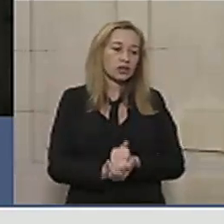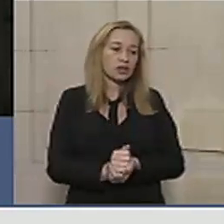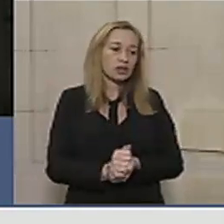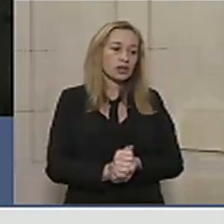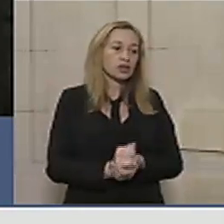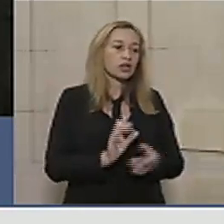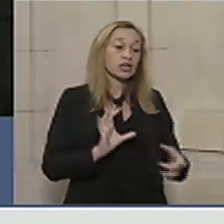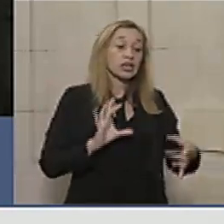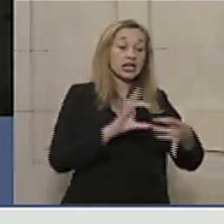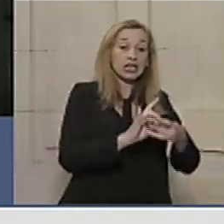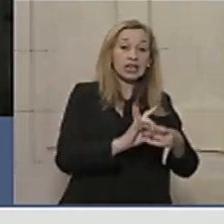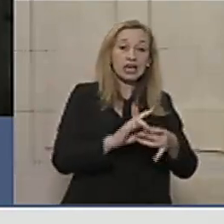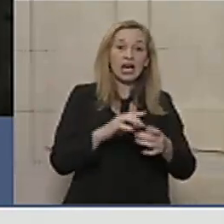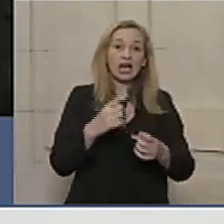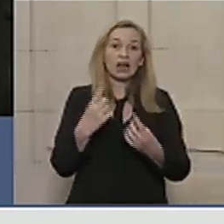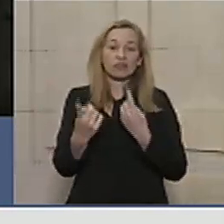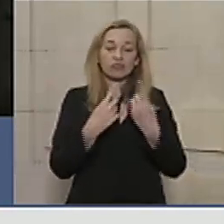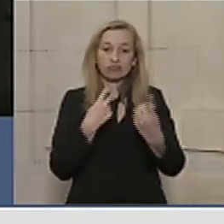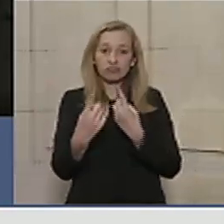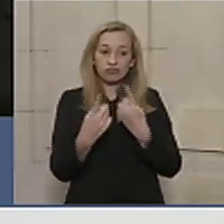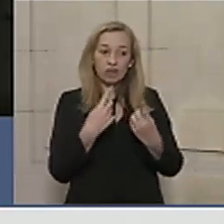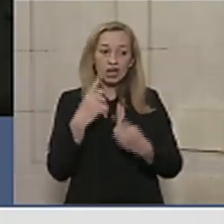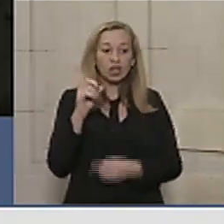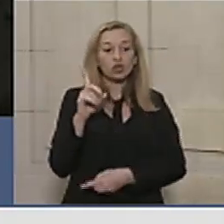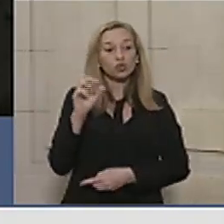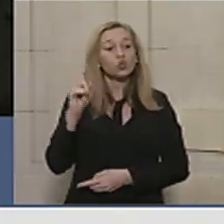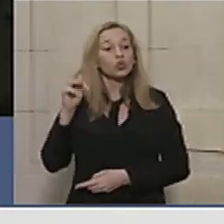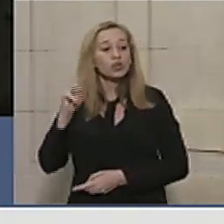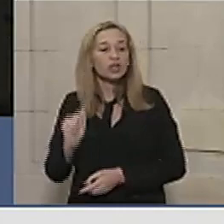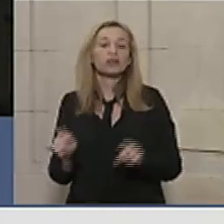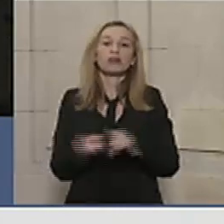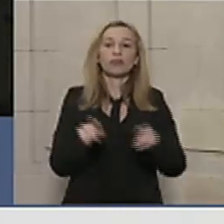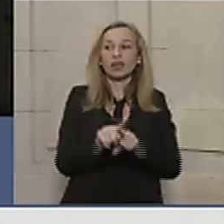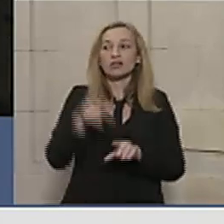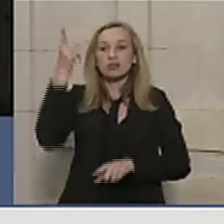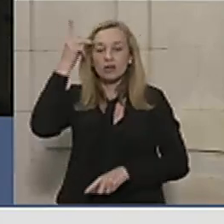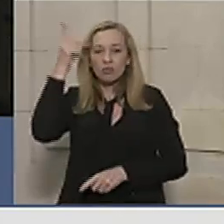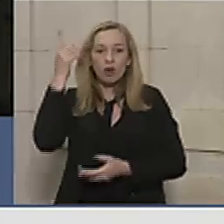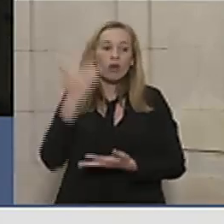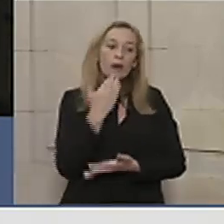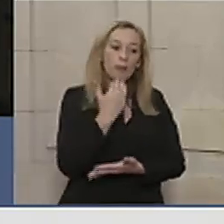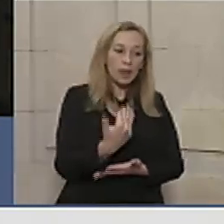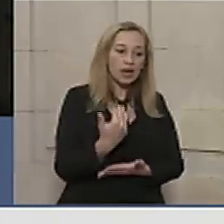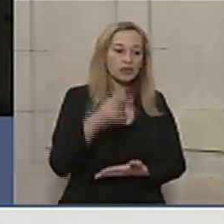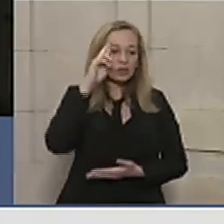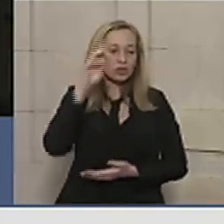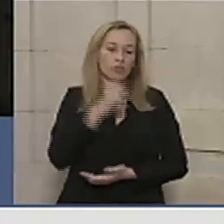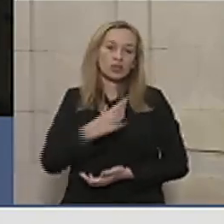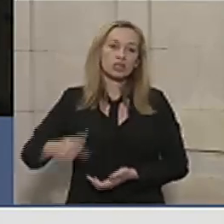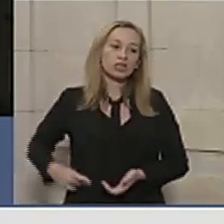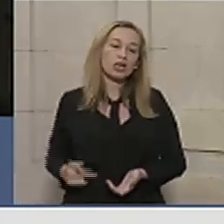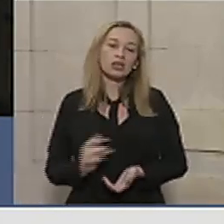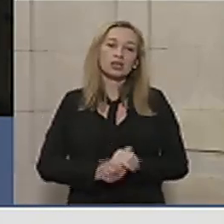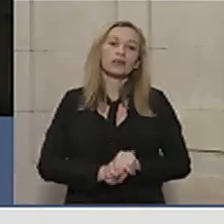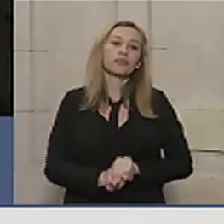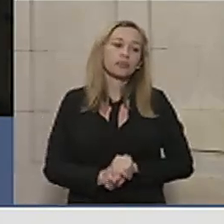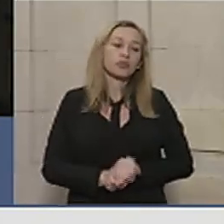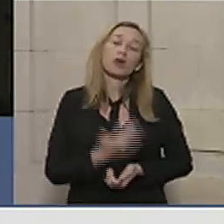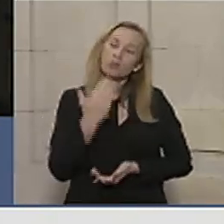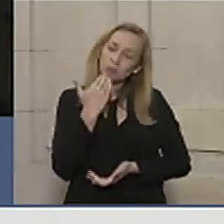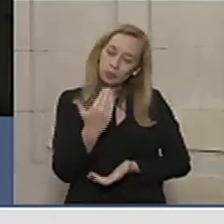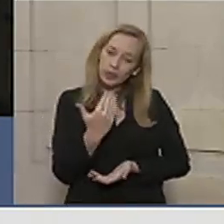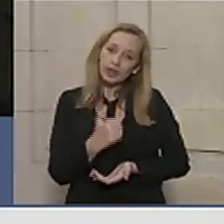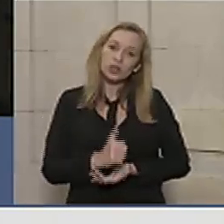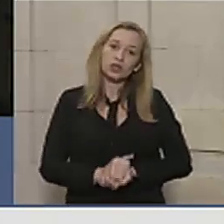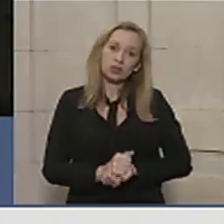Dutra, liga a São Paulo, que é o corredor do desenvolvimento. Então, senhor presidente, peça ao senhor, faça esse